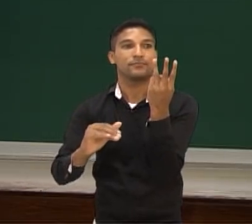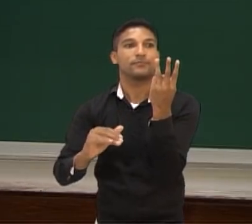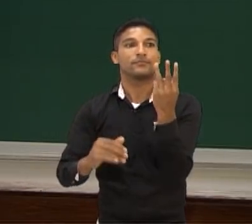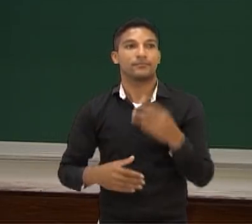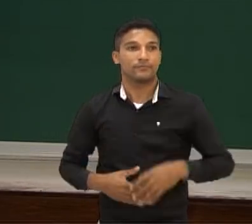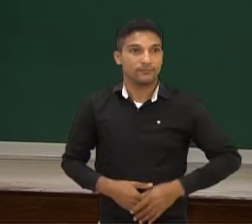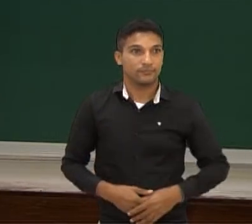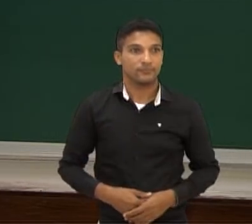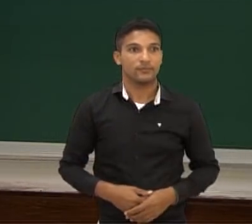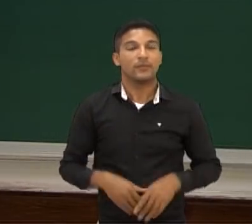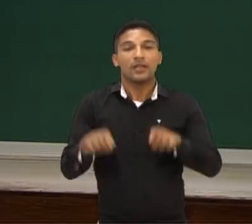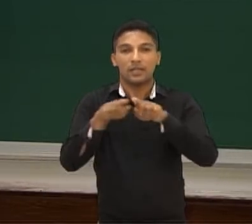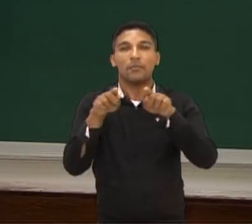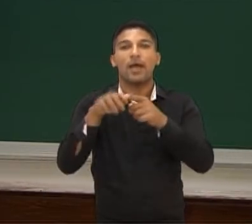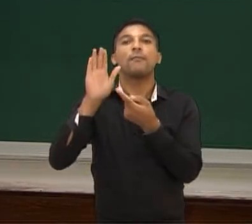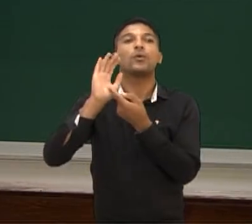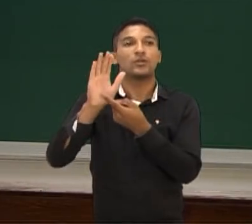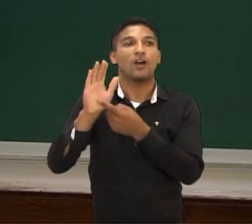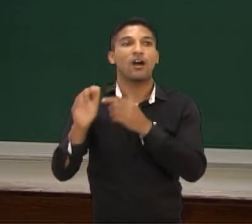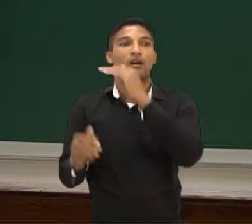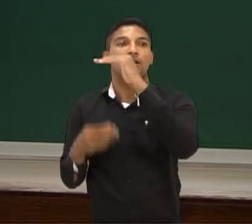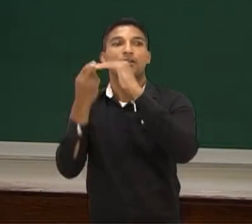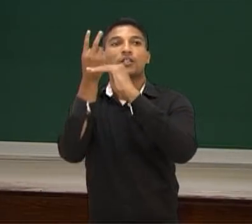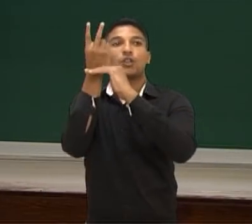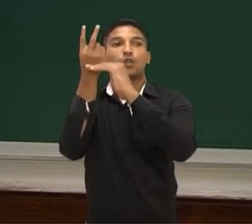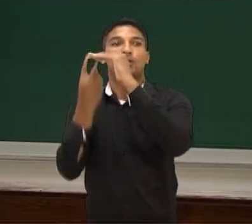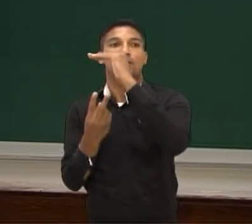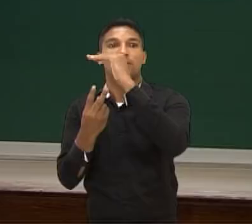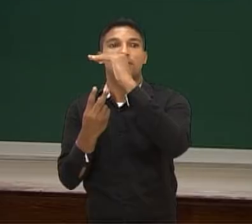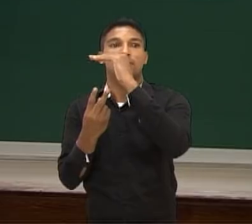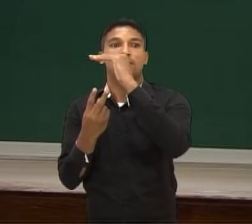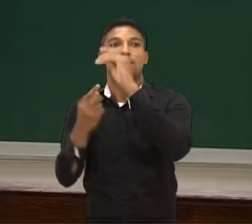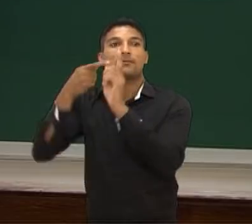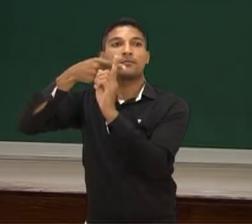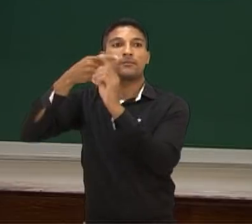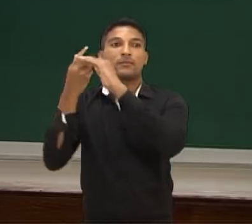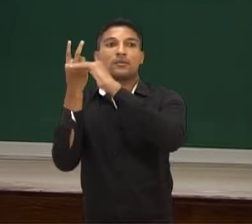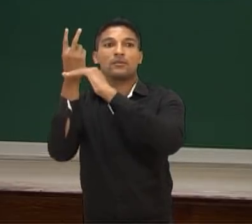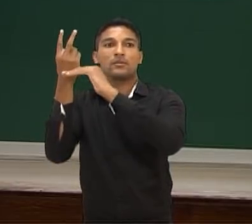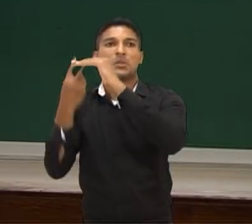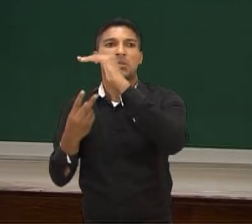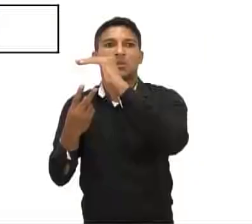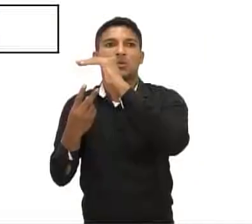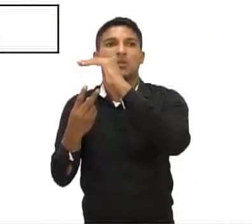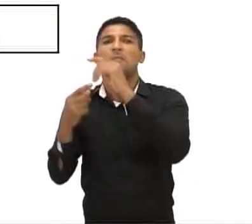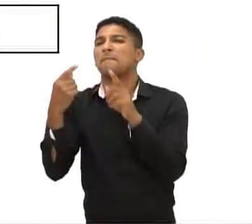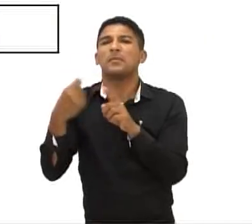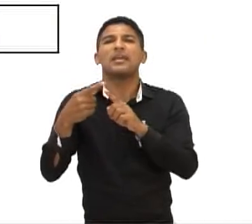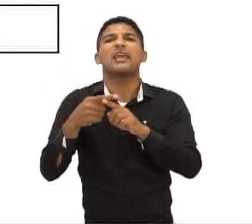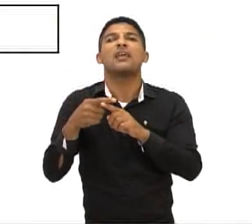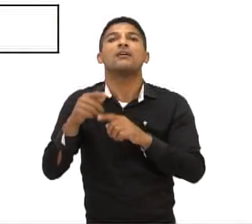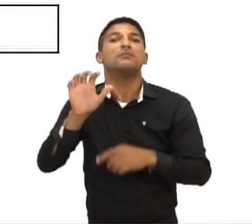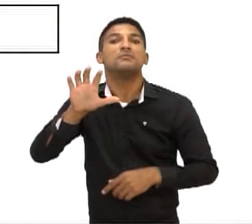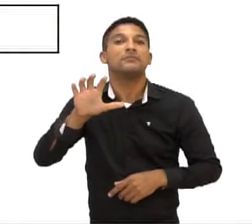quê? 2 meios. A professora vai colocar no quadro para vocês, explicar um pouquinho melhor por que esse 2 meios. Vamos verificar?